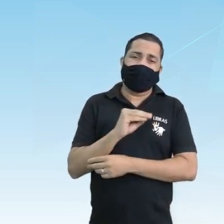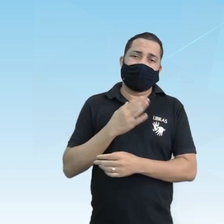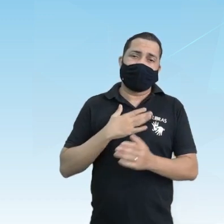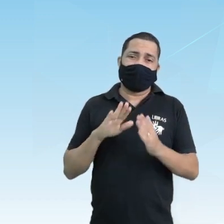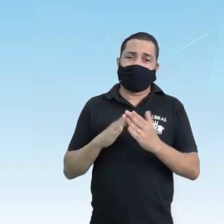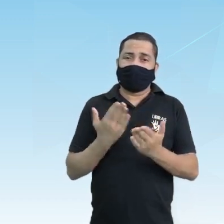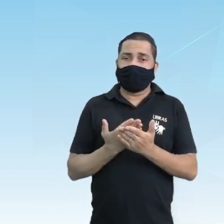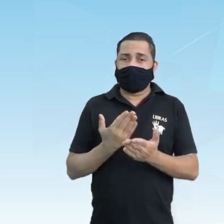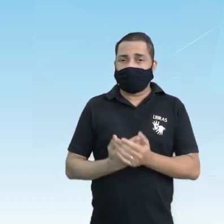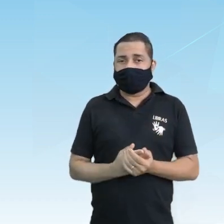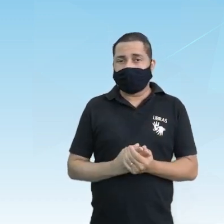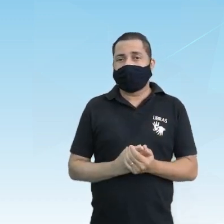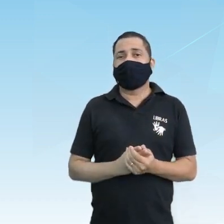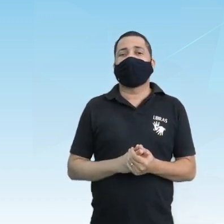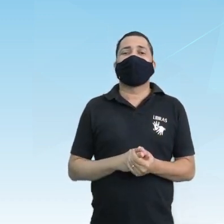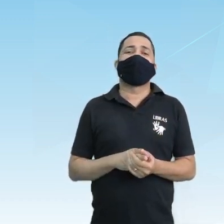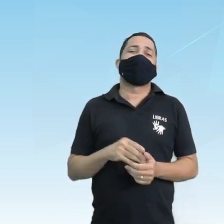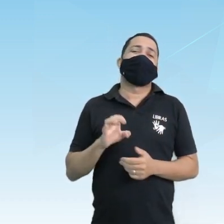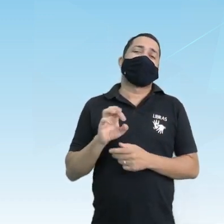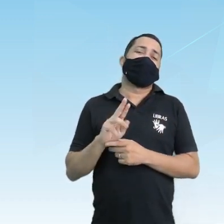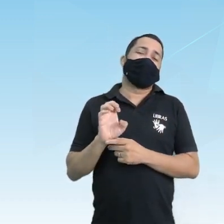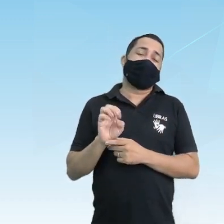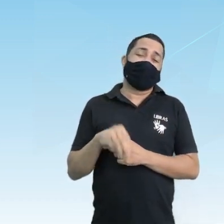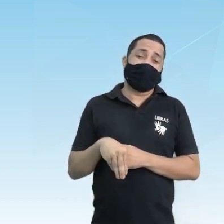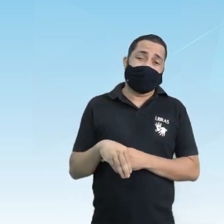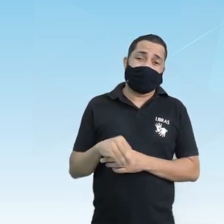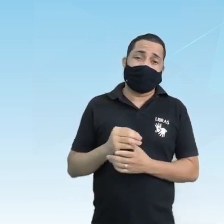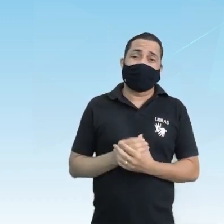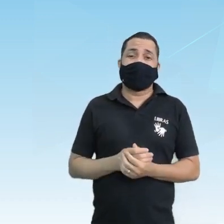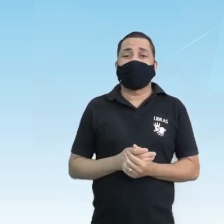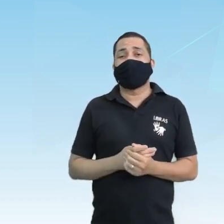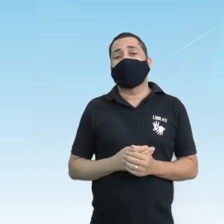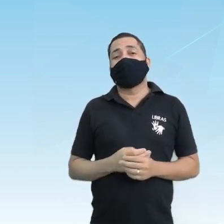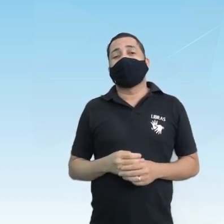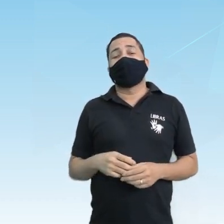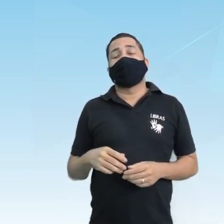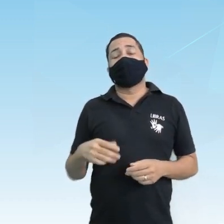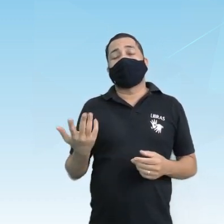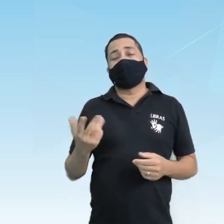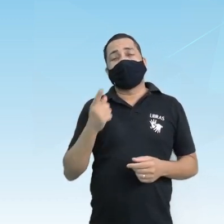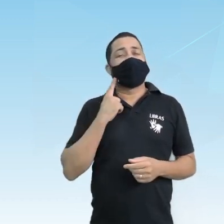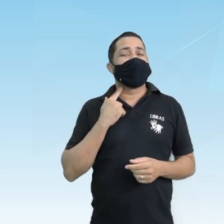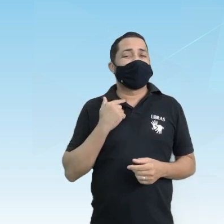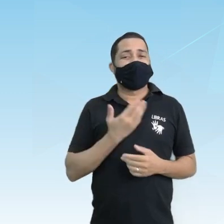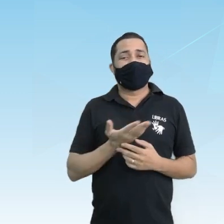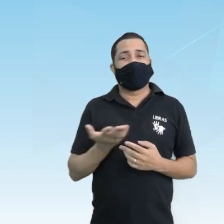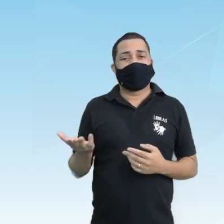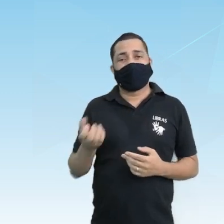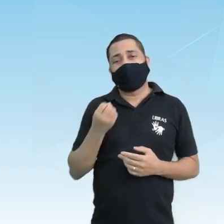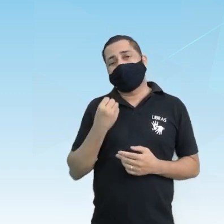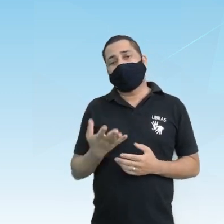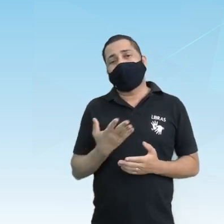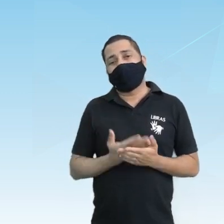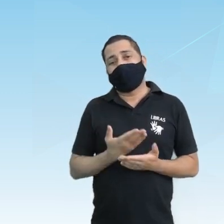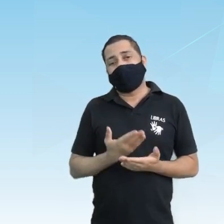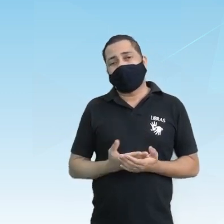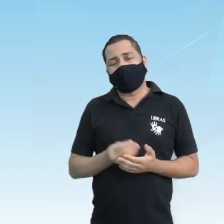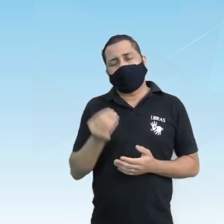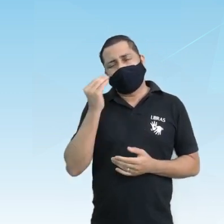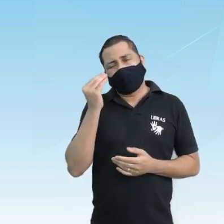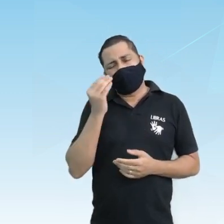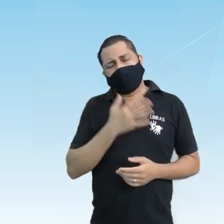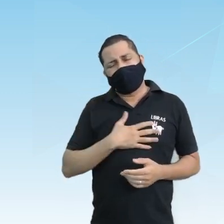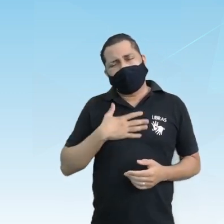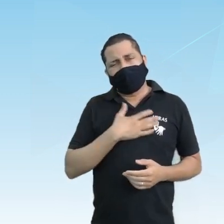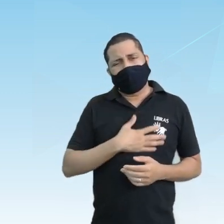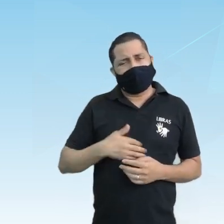escola RF Reinaldo Spinelli, Eneida Rabelo, né? E desejar a vocês uma boa aula. Espero que tenham gostado. Deixa